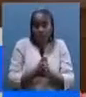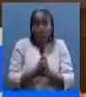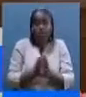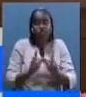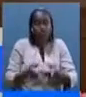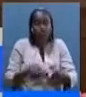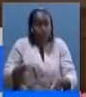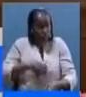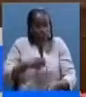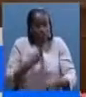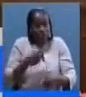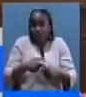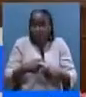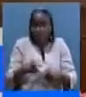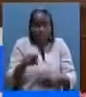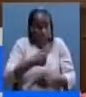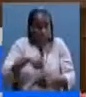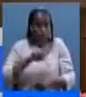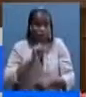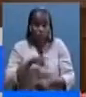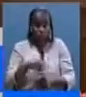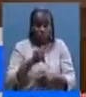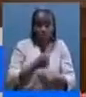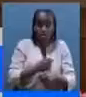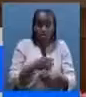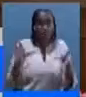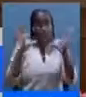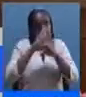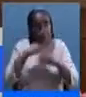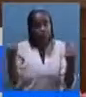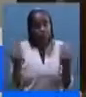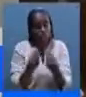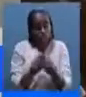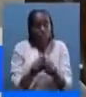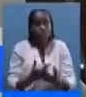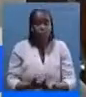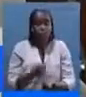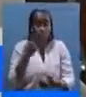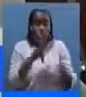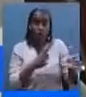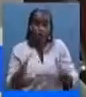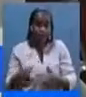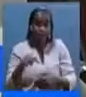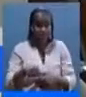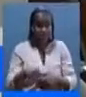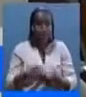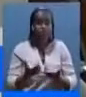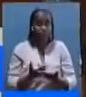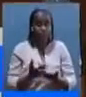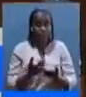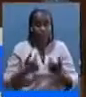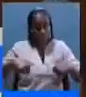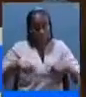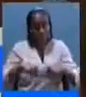empenho para que nós possamos trabalhar mais em conjunto, do ponto de vista bilateral. Nesta cerimónia foi rubricado